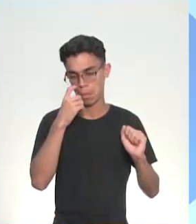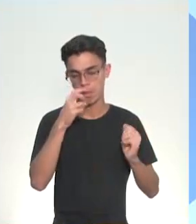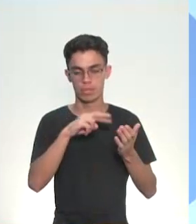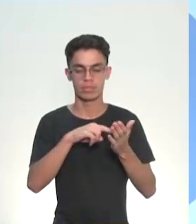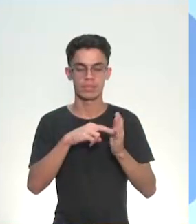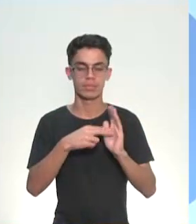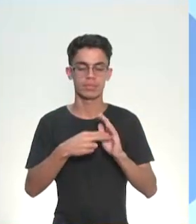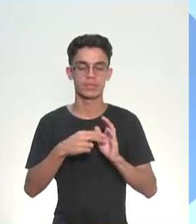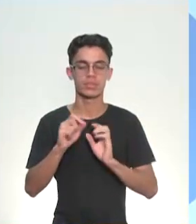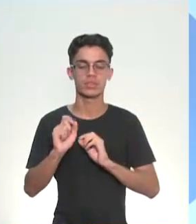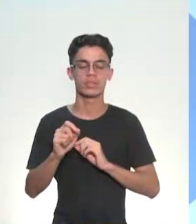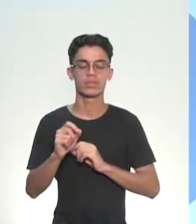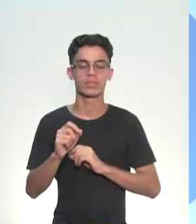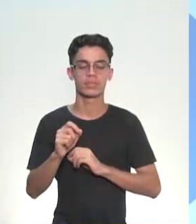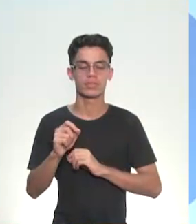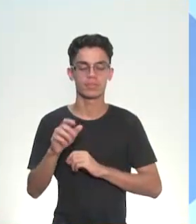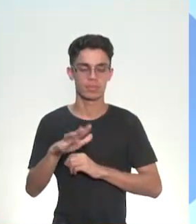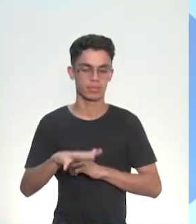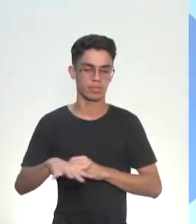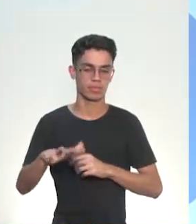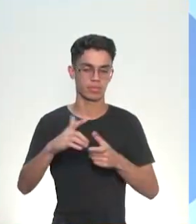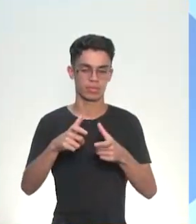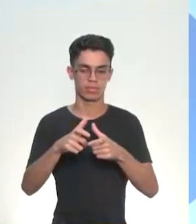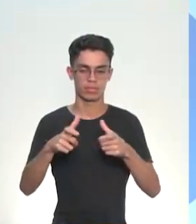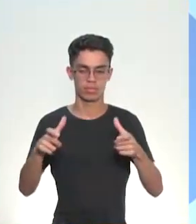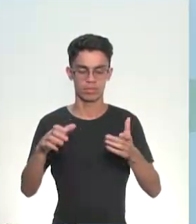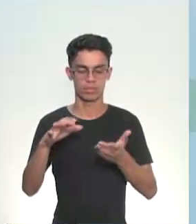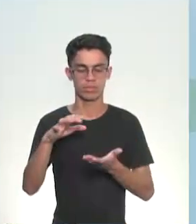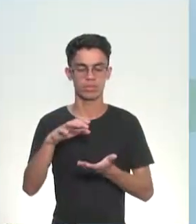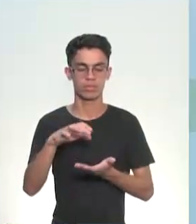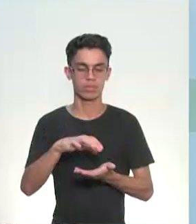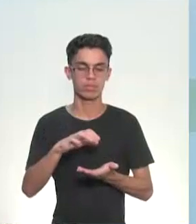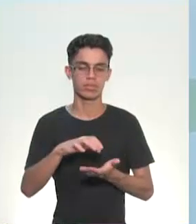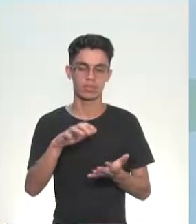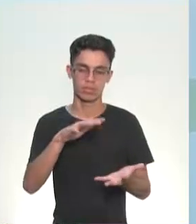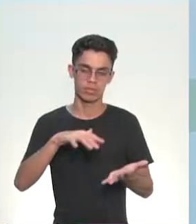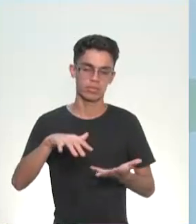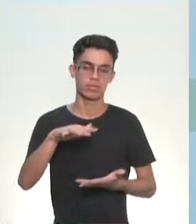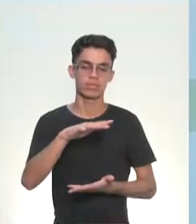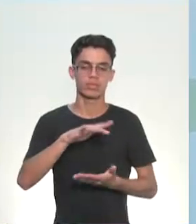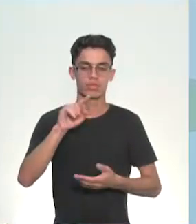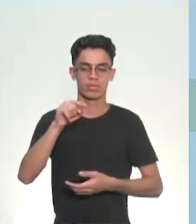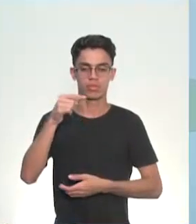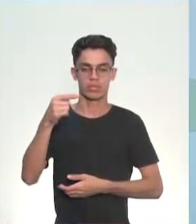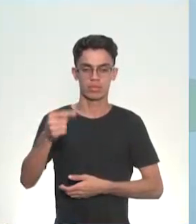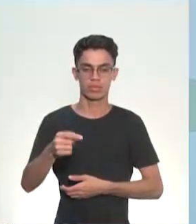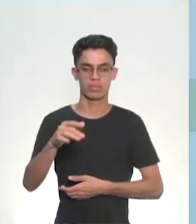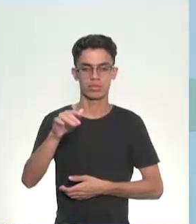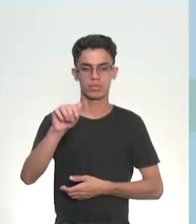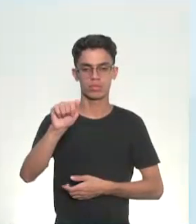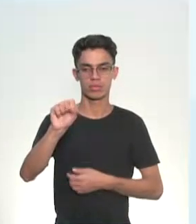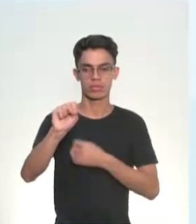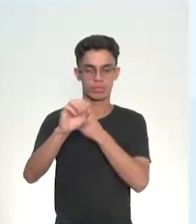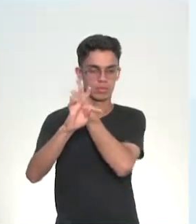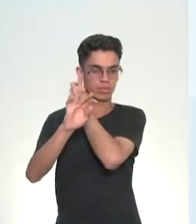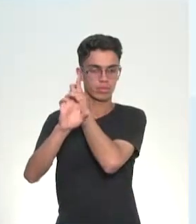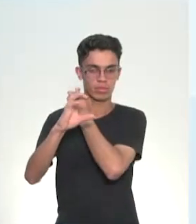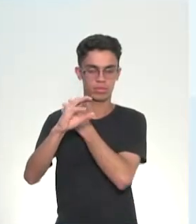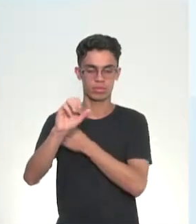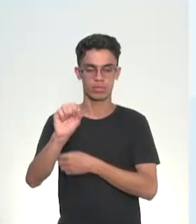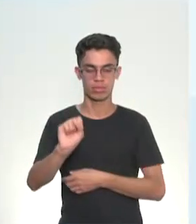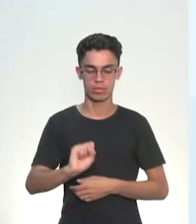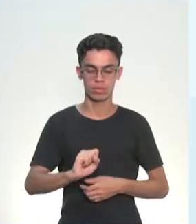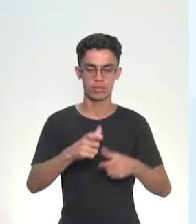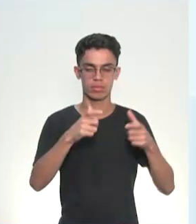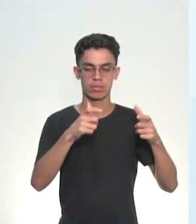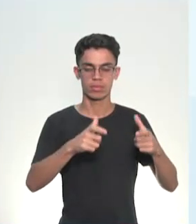como uma grande civilização que eles de fato foram, né? Exatamente, né? Bom, a próxima são os astecas, né? Fica lá na região lá